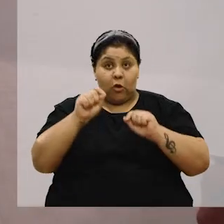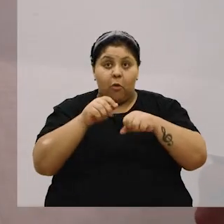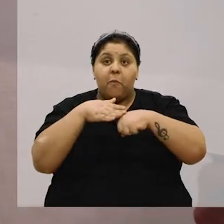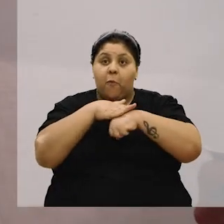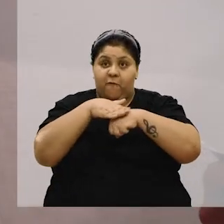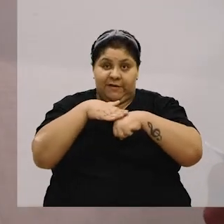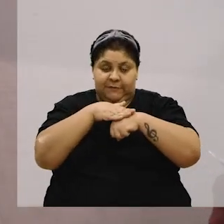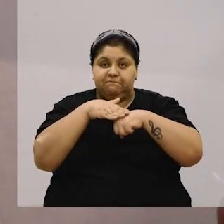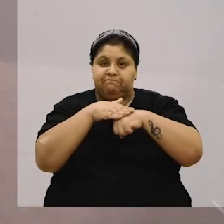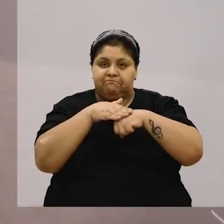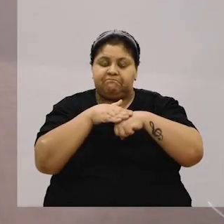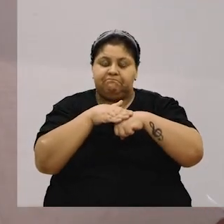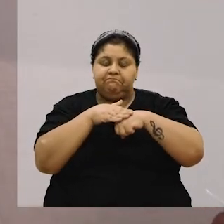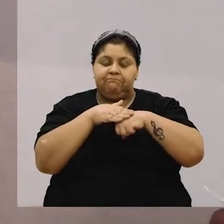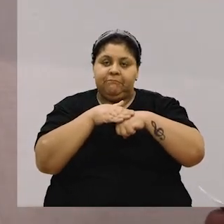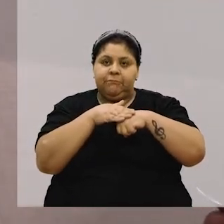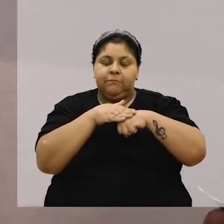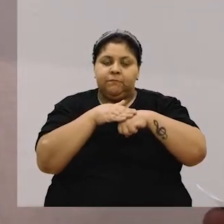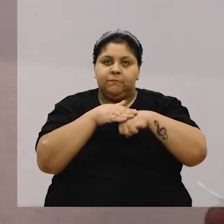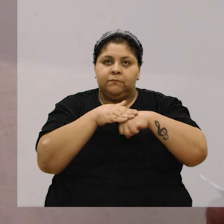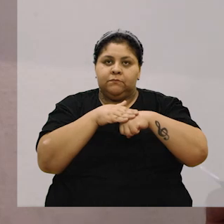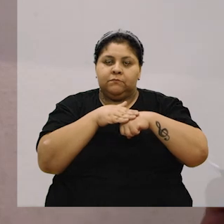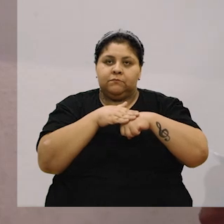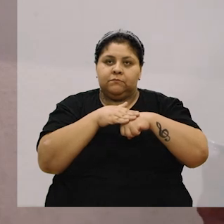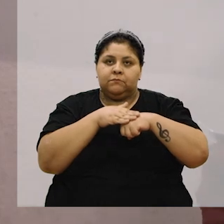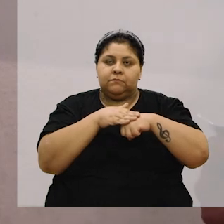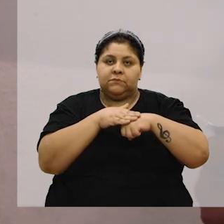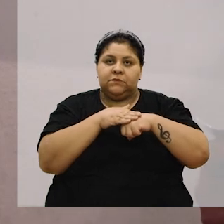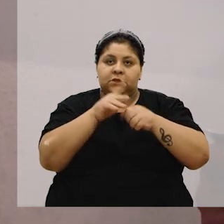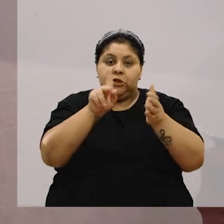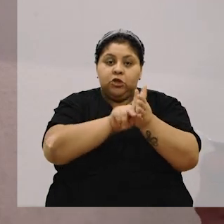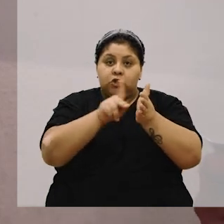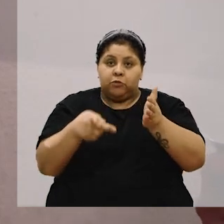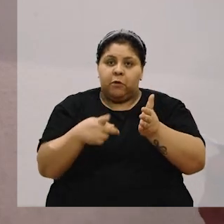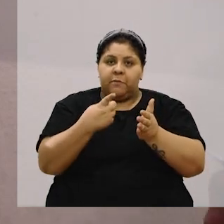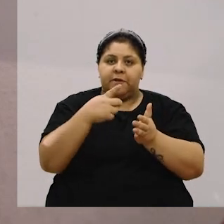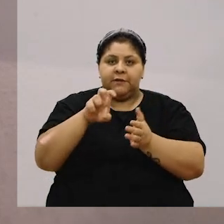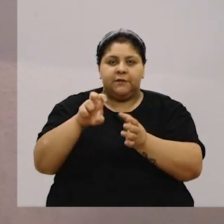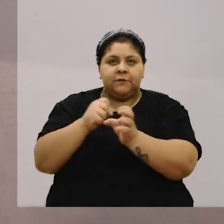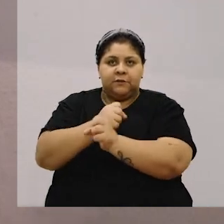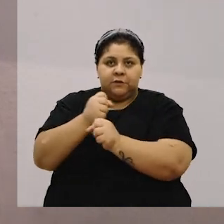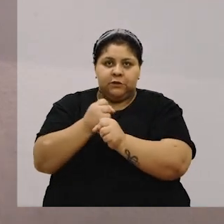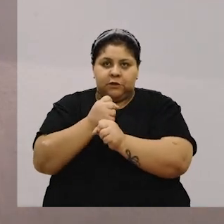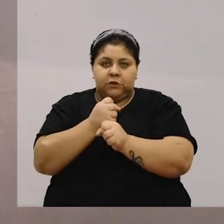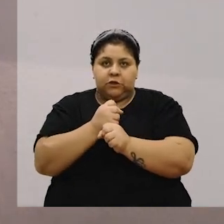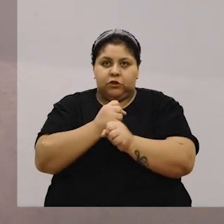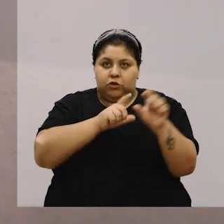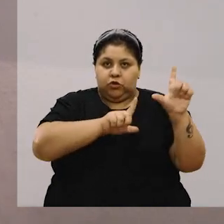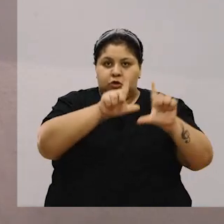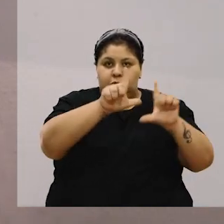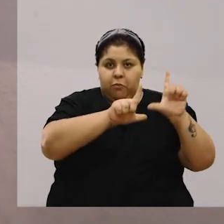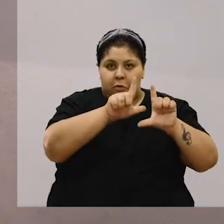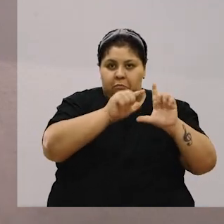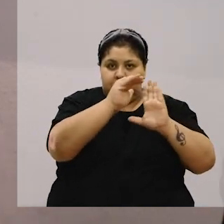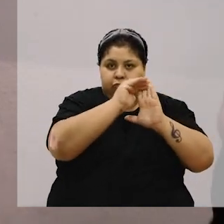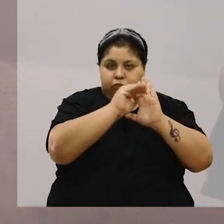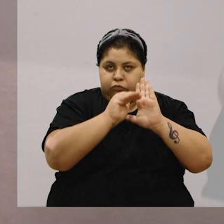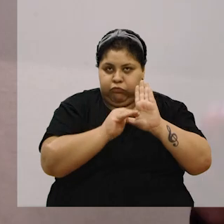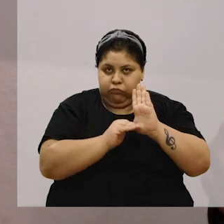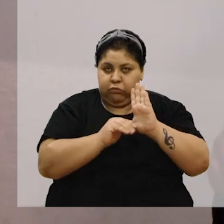vínhamos conversando dentro dessa toada dos próprios 15 anos do Café com